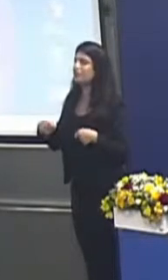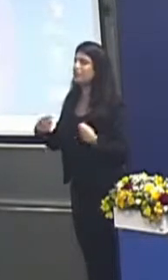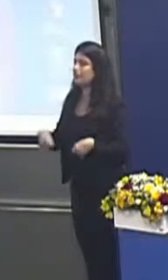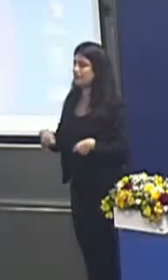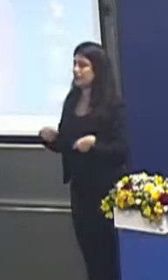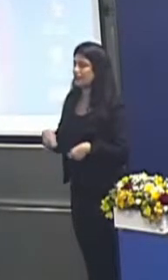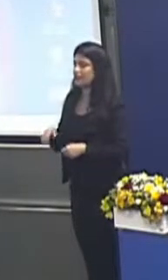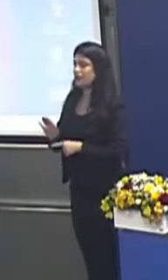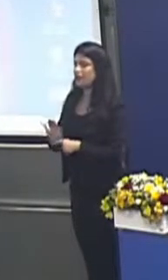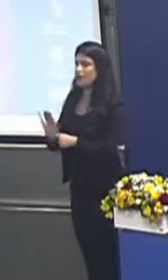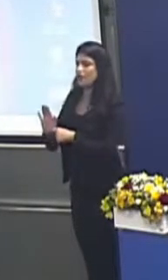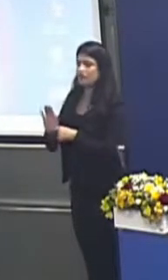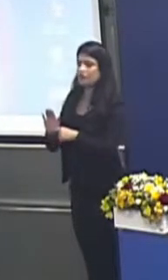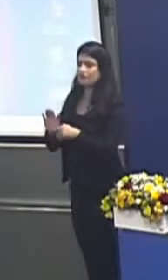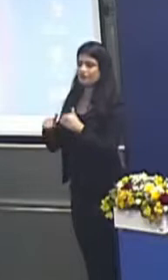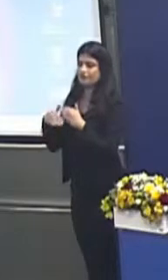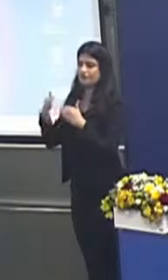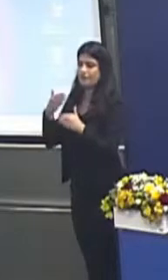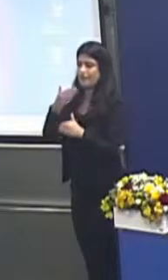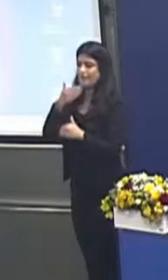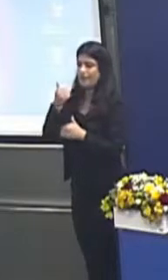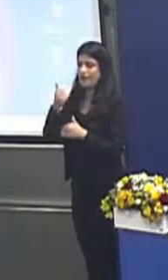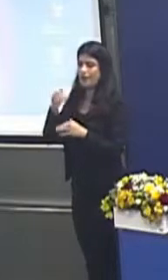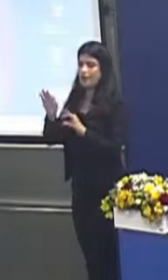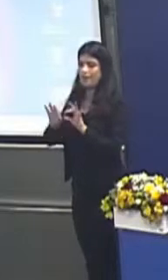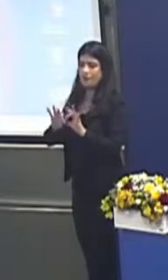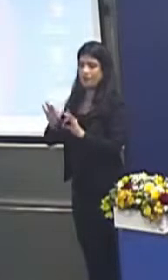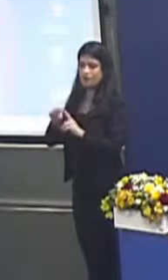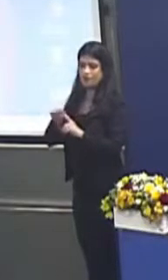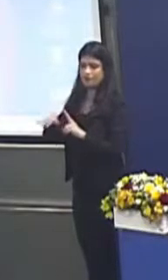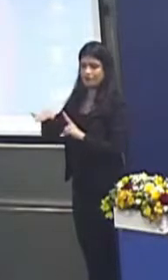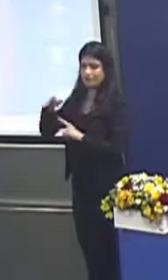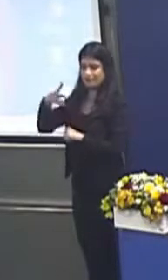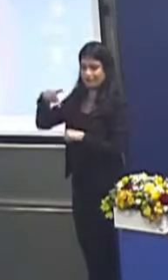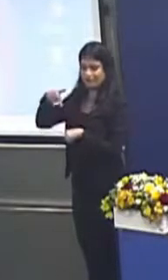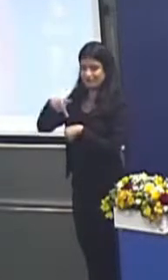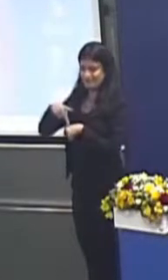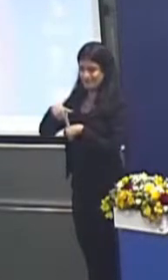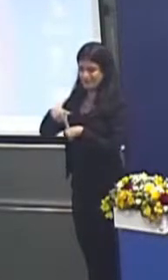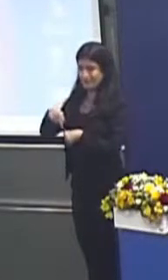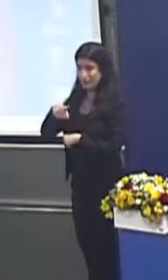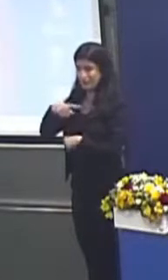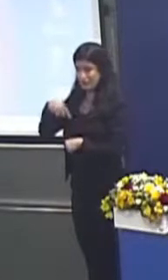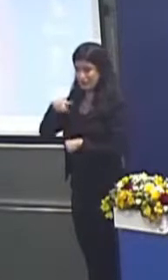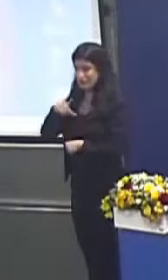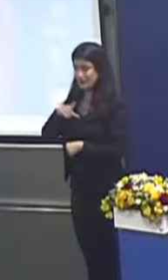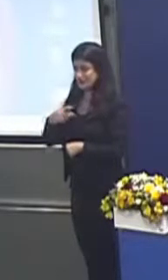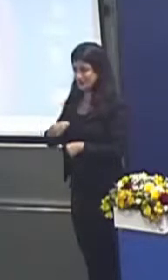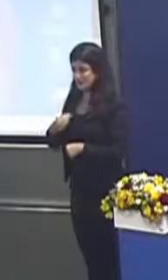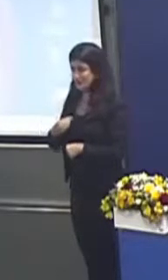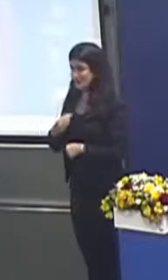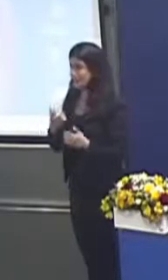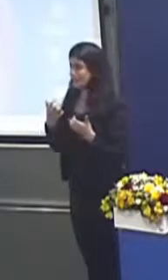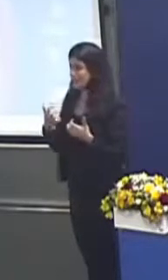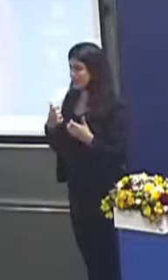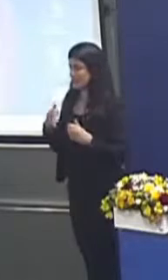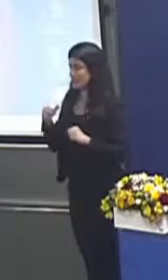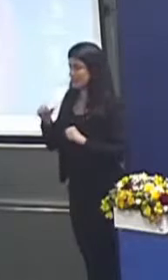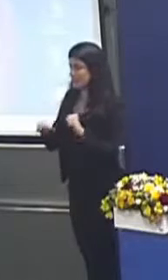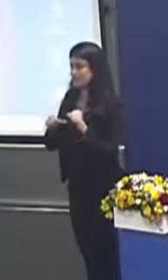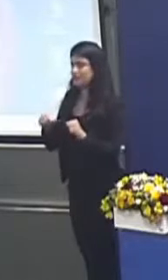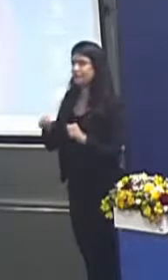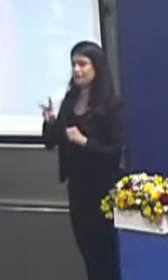deve ajudar a construir um projeto de sociedade para esse país. E nós estamos aqui para fazer isso. Nós